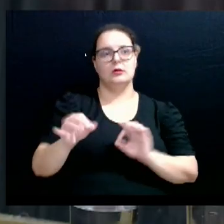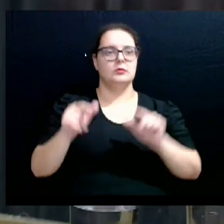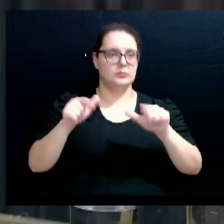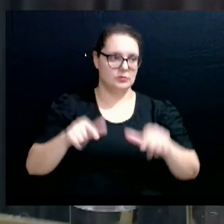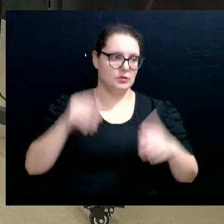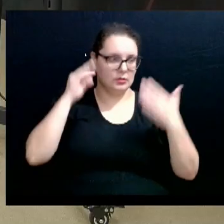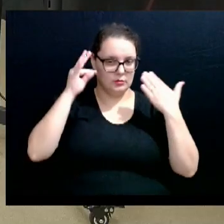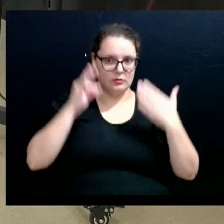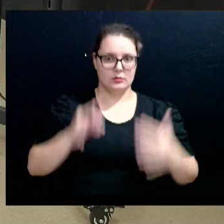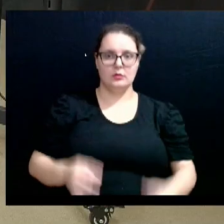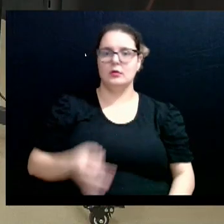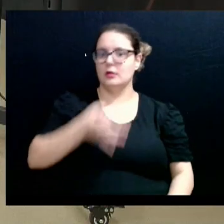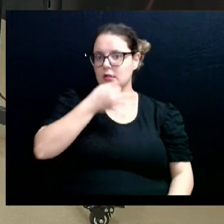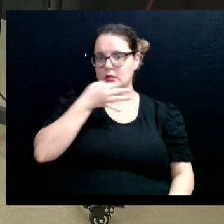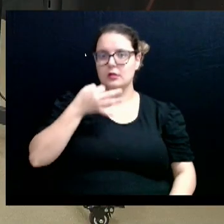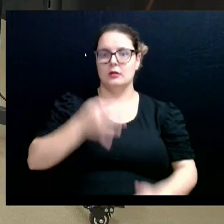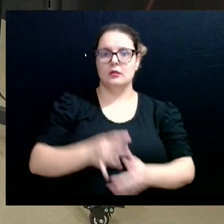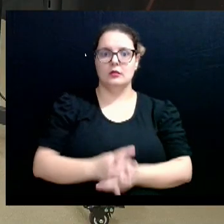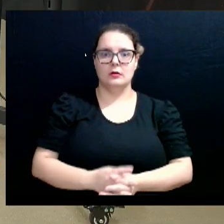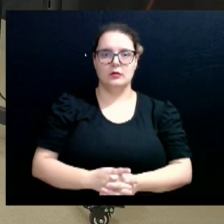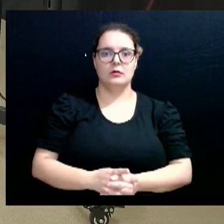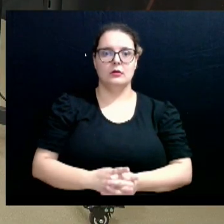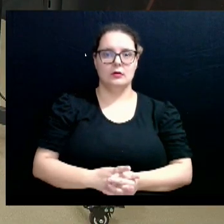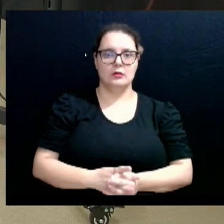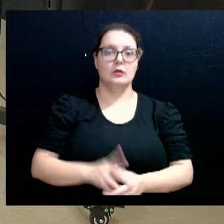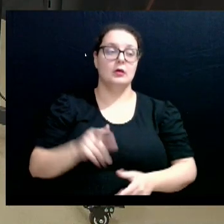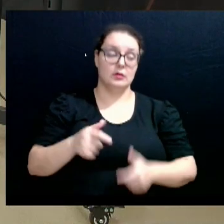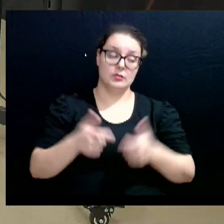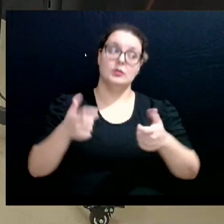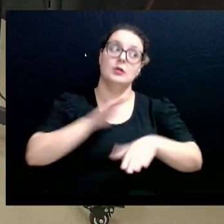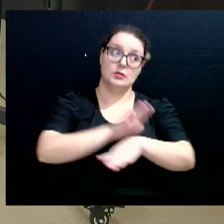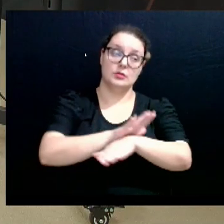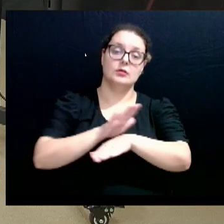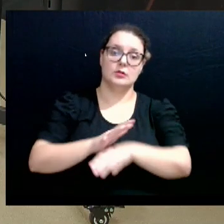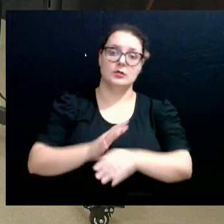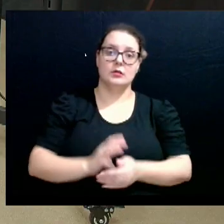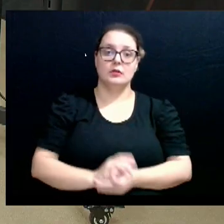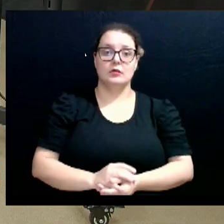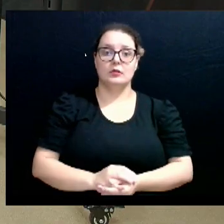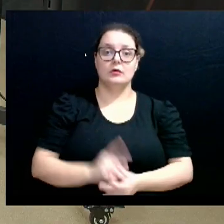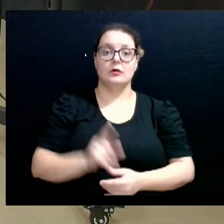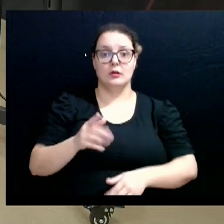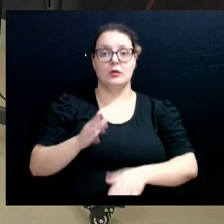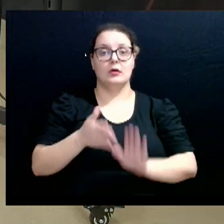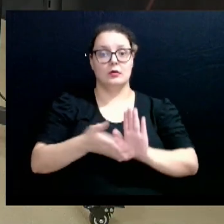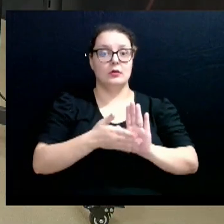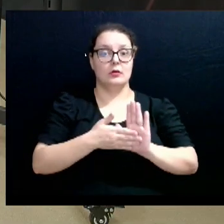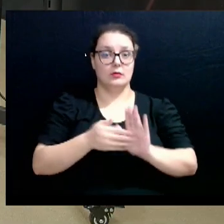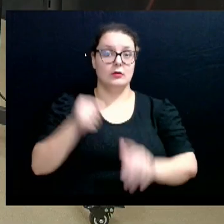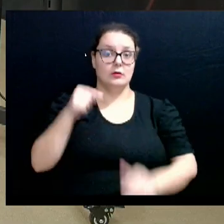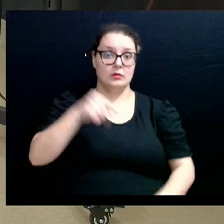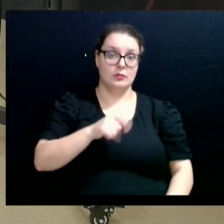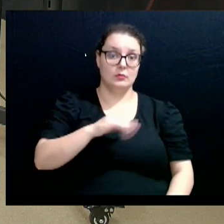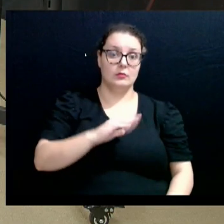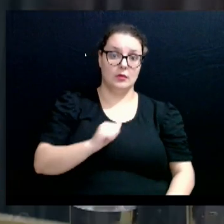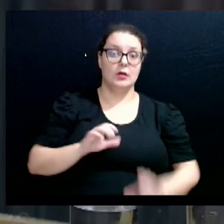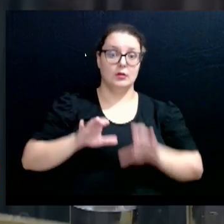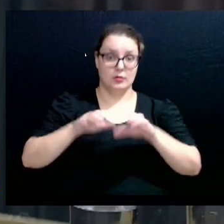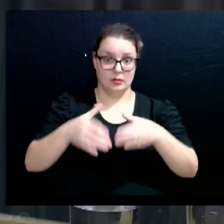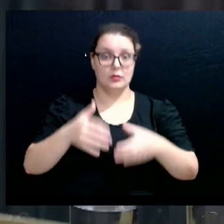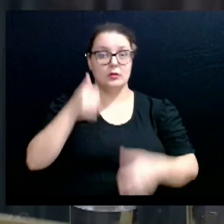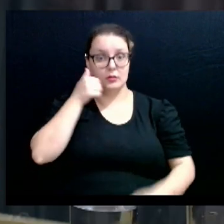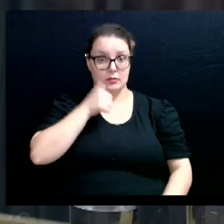né? Excelente, Então isso excelente. é de grande ajuda. É o que a gente propõe lá no PAICA, né? No grupo das mulheres, no grupo